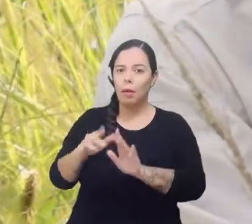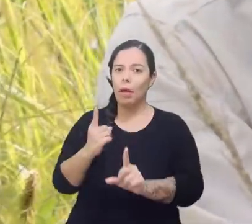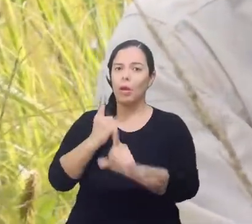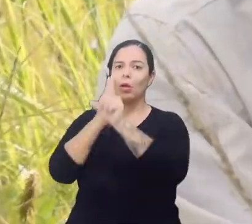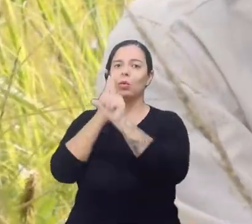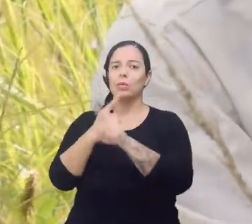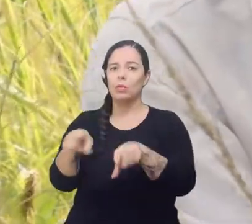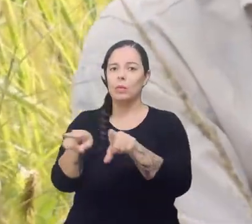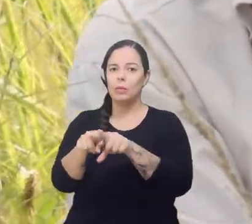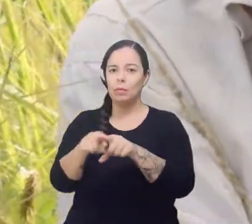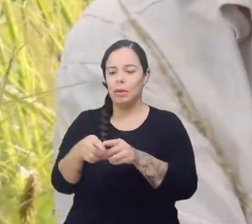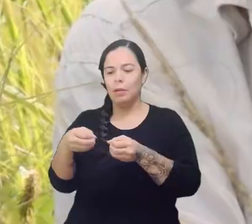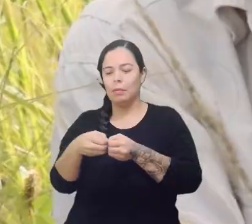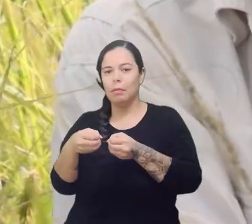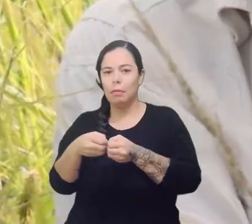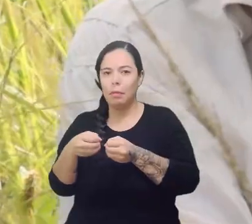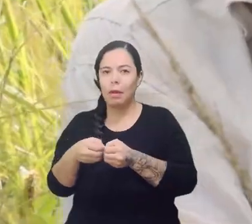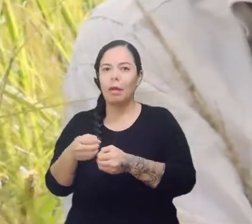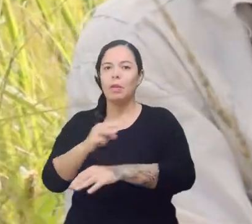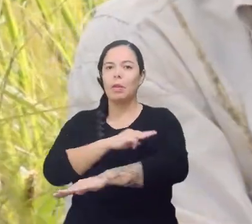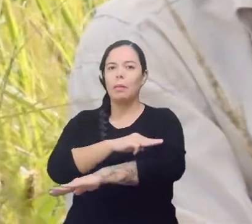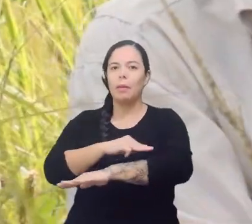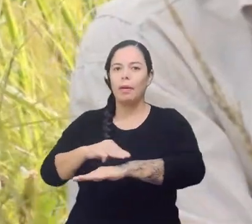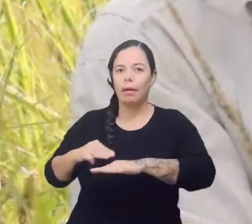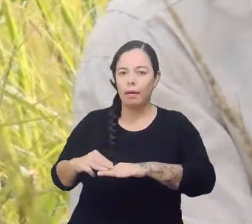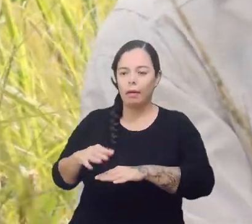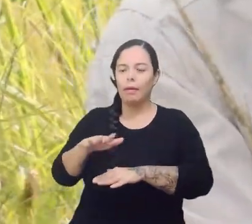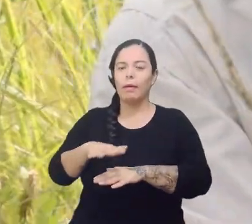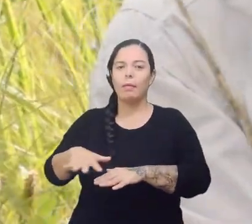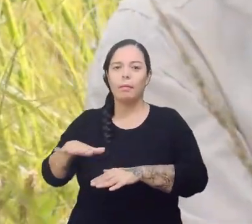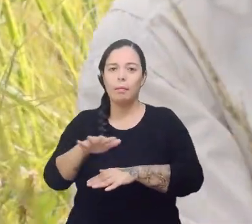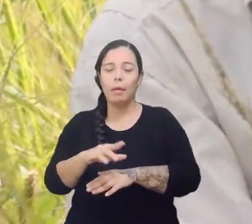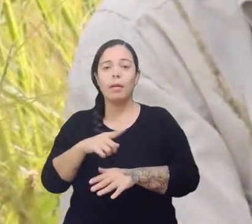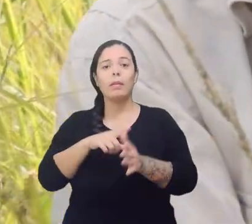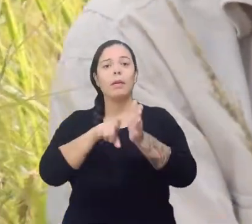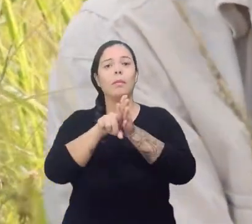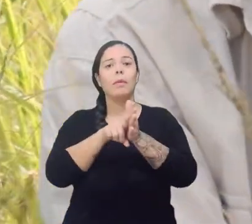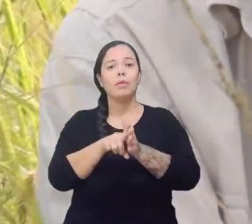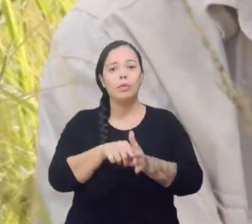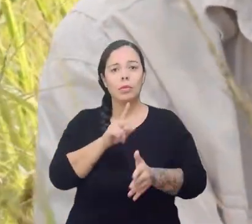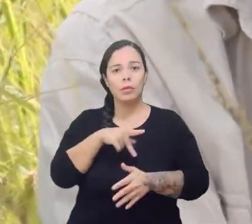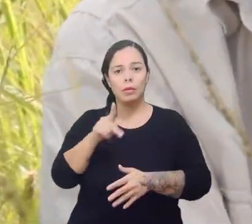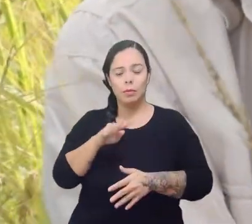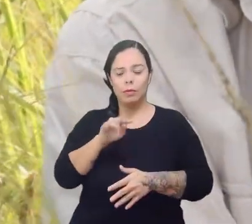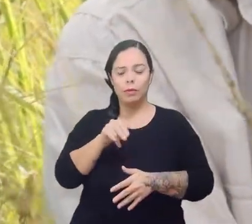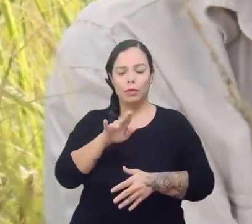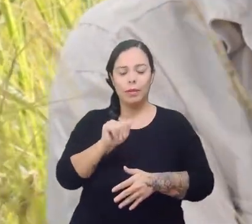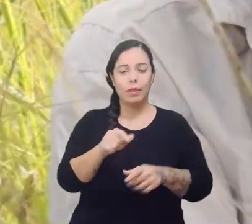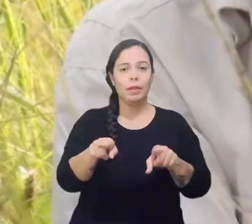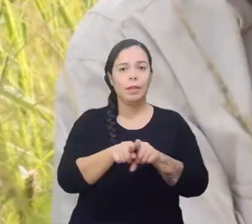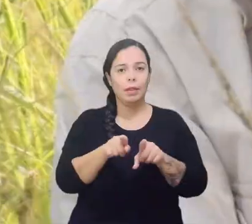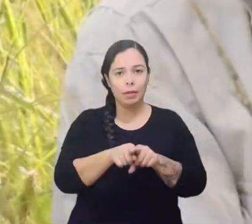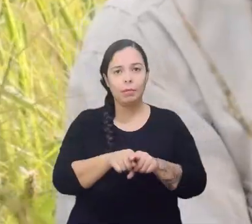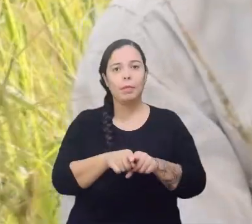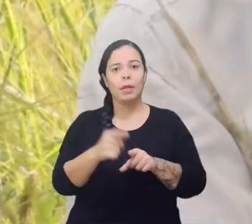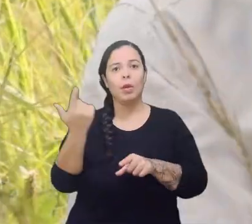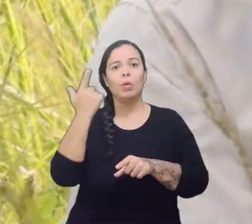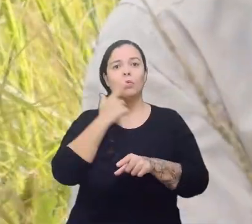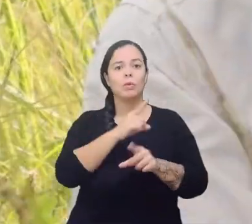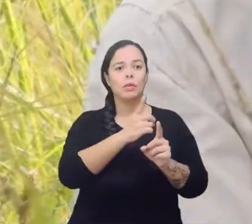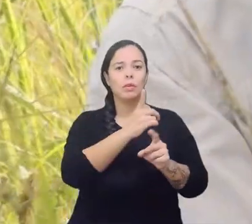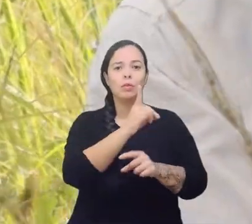Santana, com as pesquisas feitas pela professora Tânia Andrade Lima, que também obteve datações antigas. E com o desenrolar